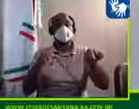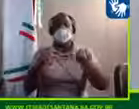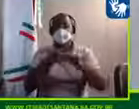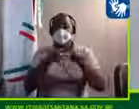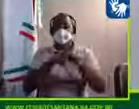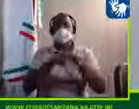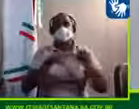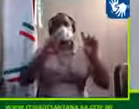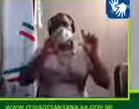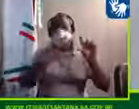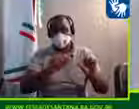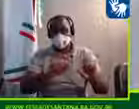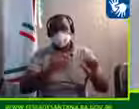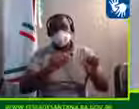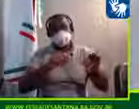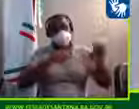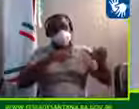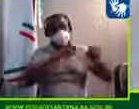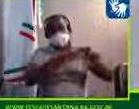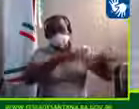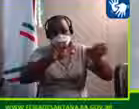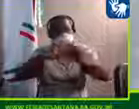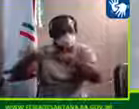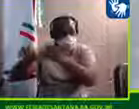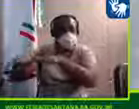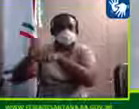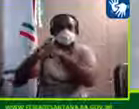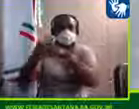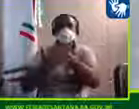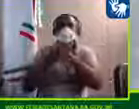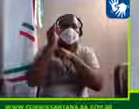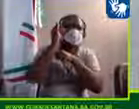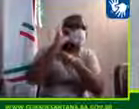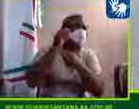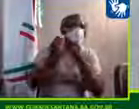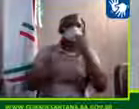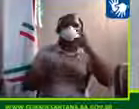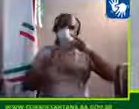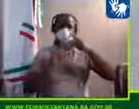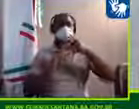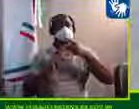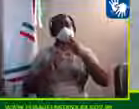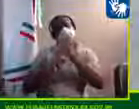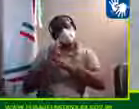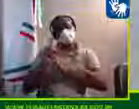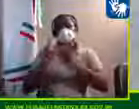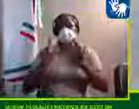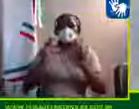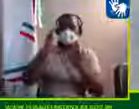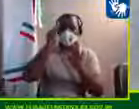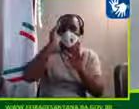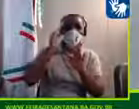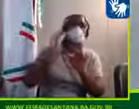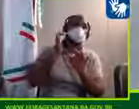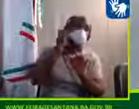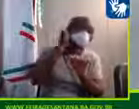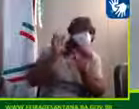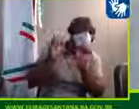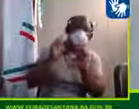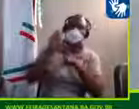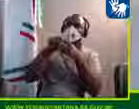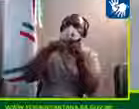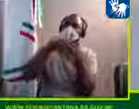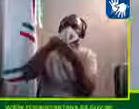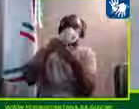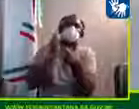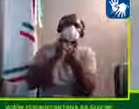do comércio nessa questão da transmissibilidade do vírus. Então, as duas perguntas são essas aí, como é que o senhor avalia essa